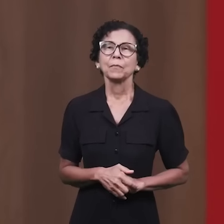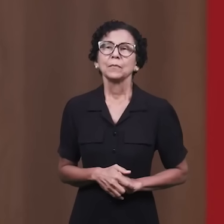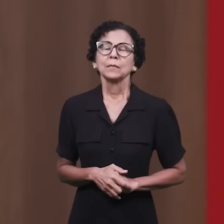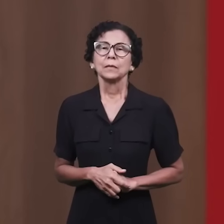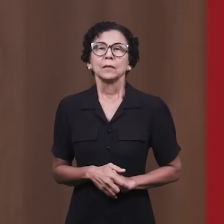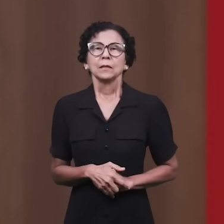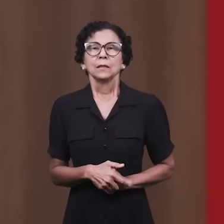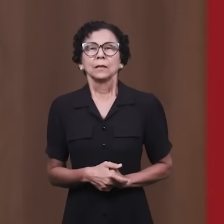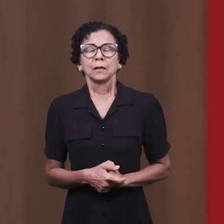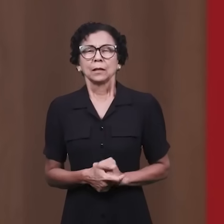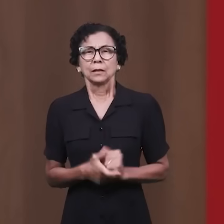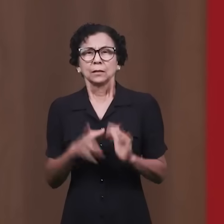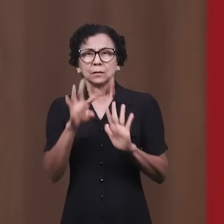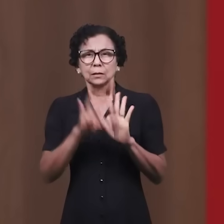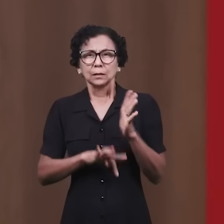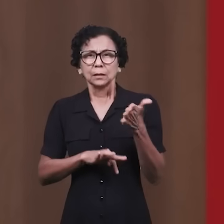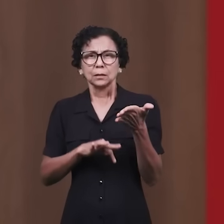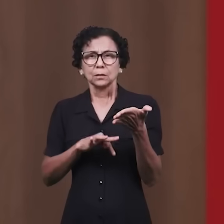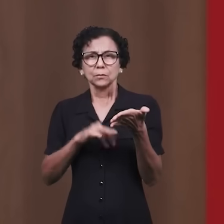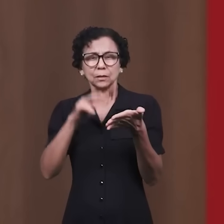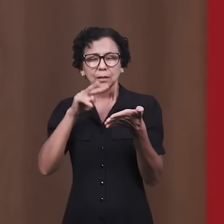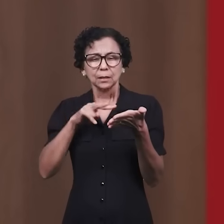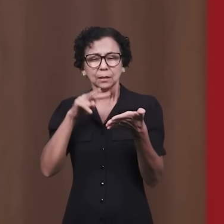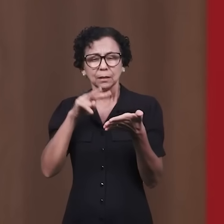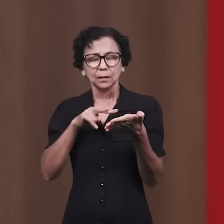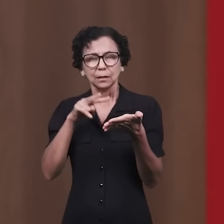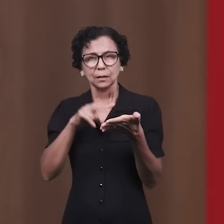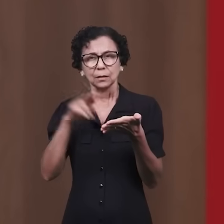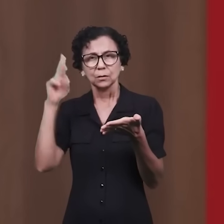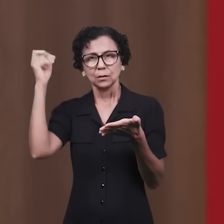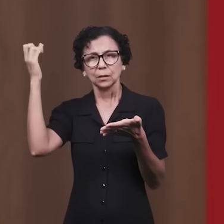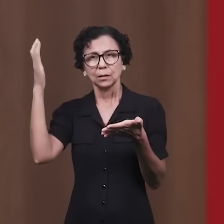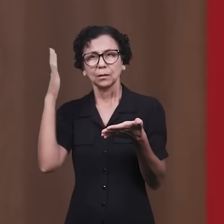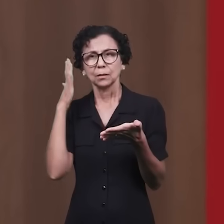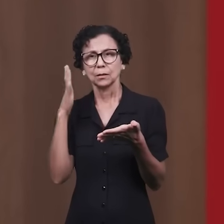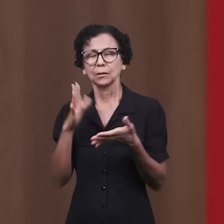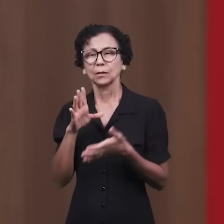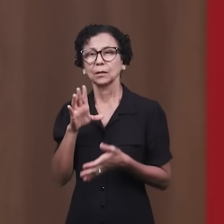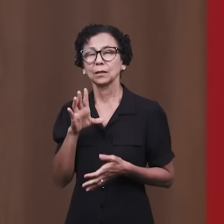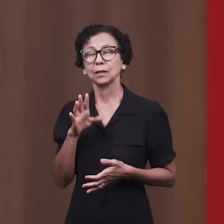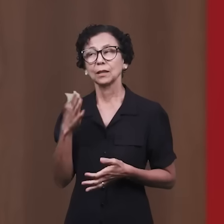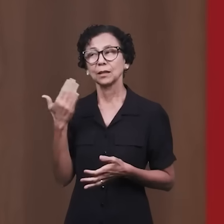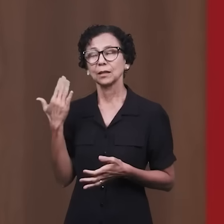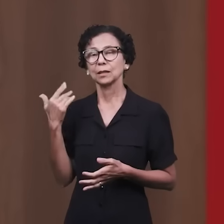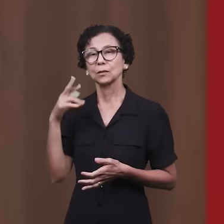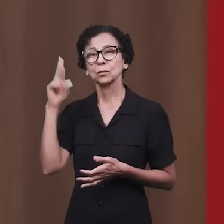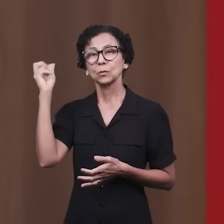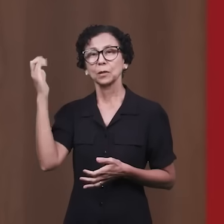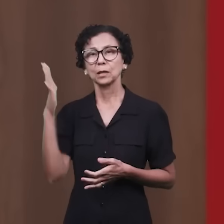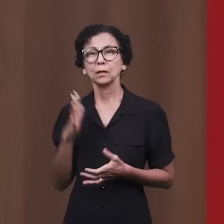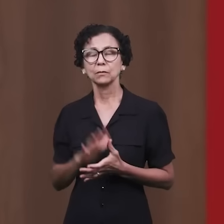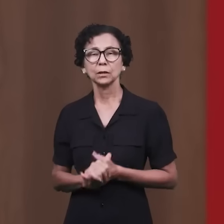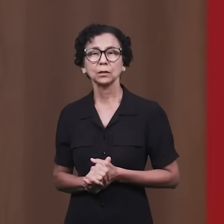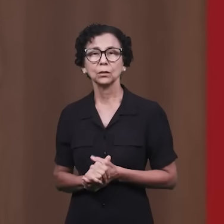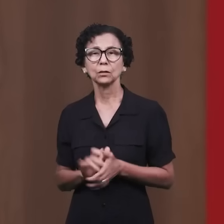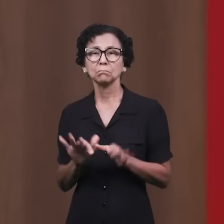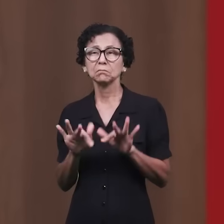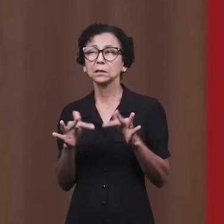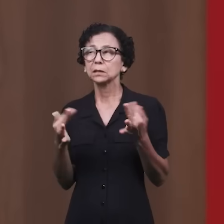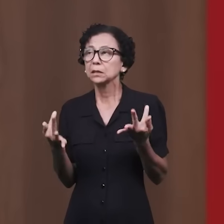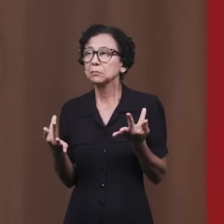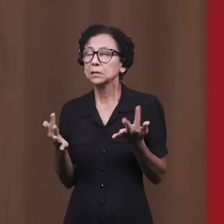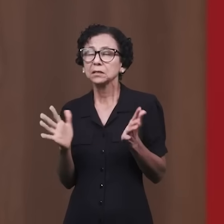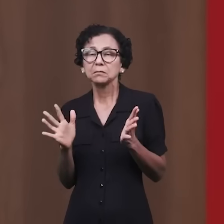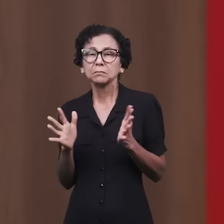te revela. Mas uma vez o Senhor me mostrou assim, graciosamente, se eu fazer força, sem fazer nada, nada, nada, nada. Eu pedi,